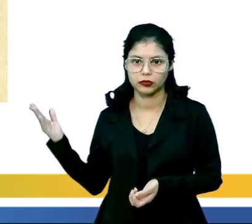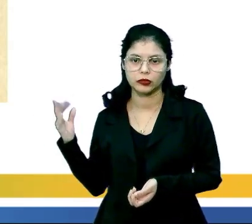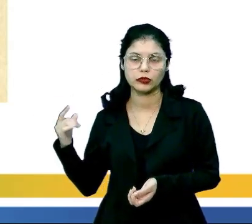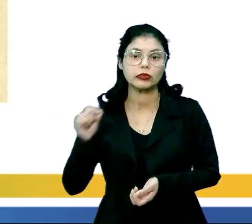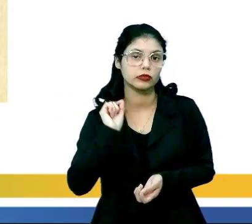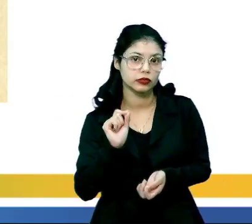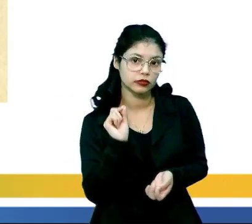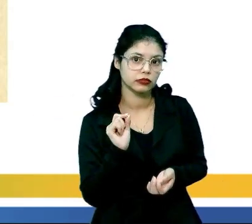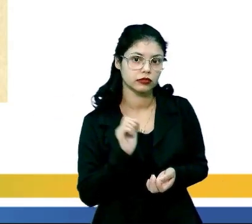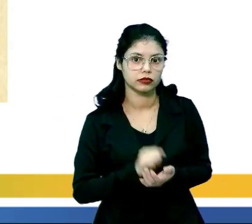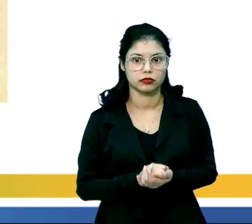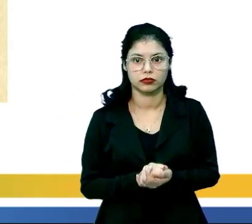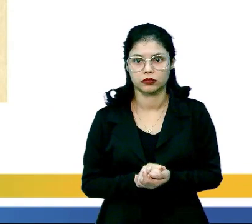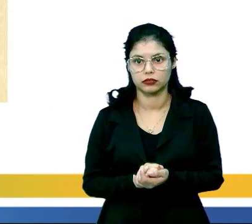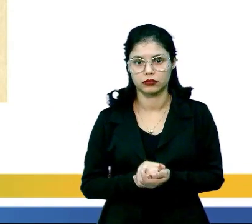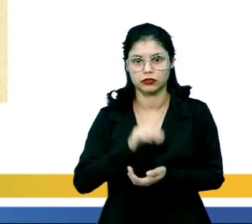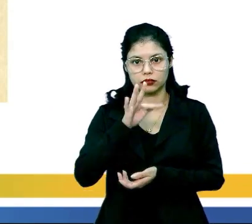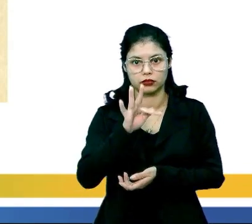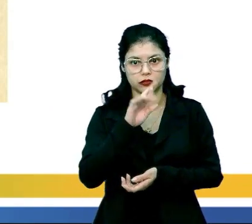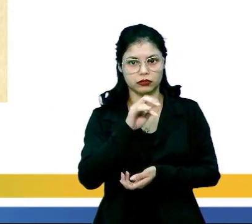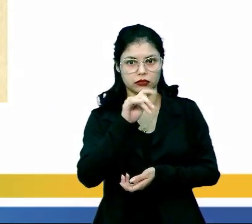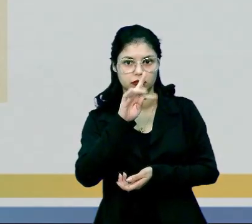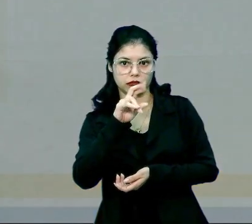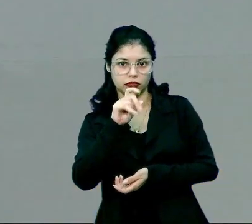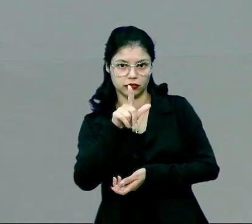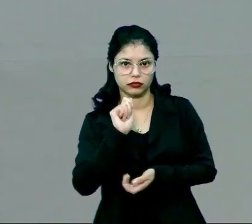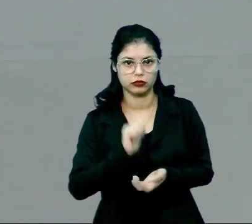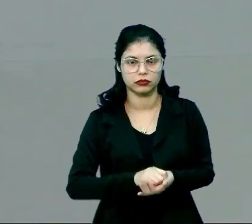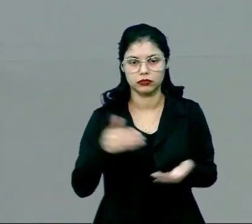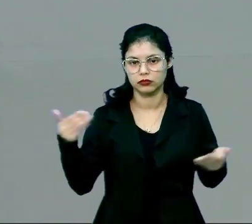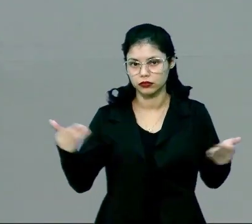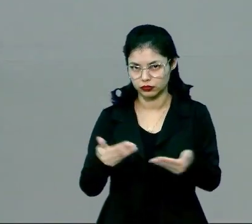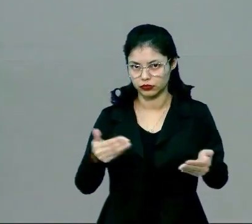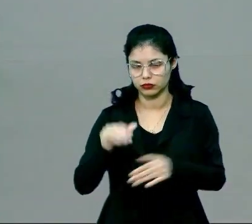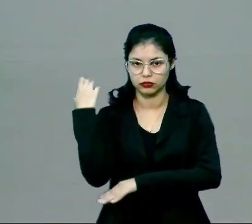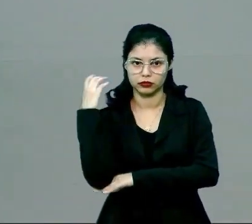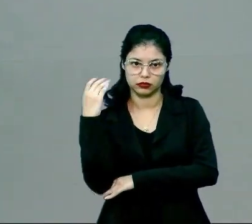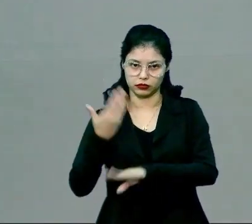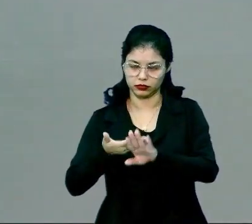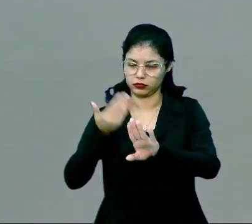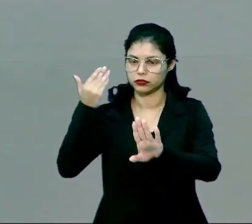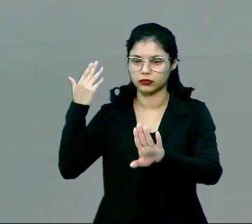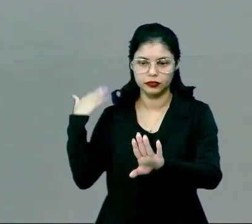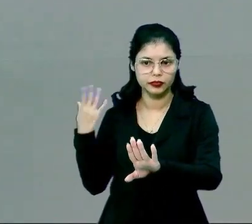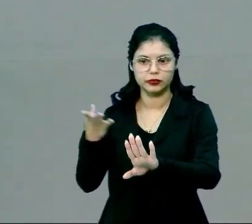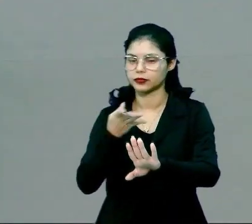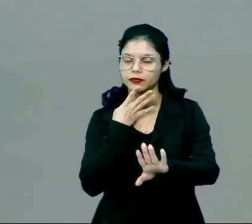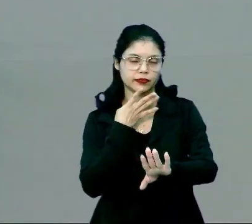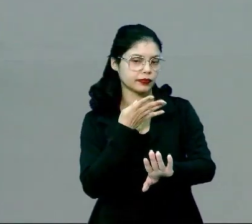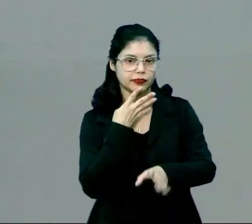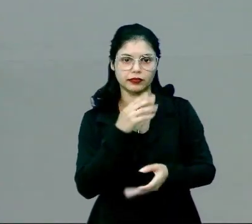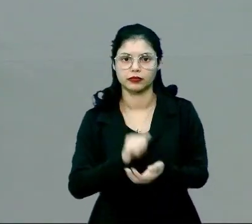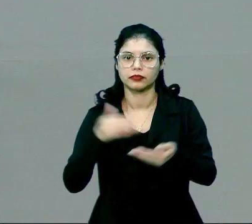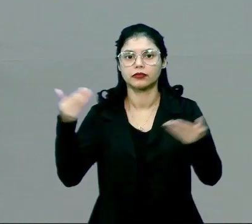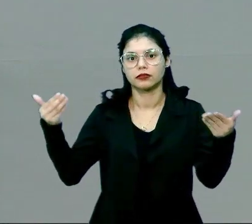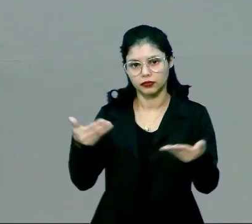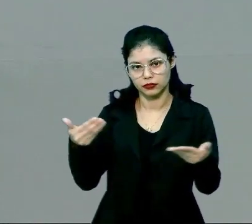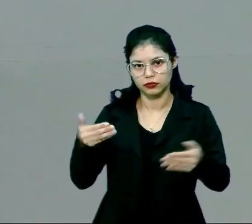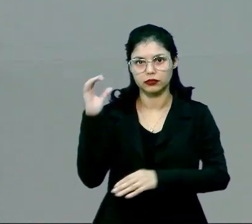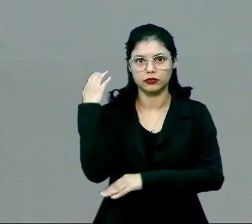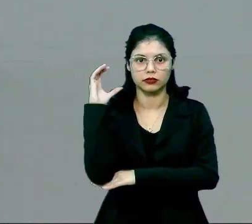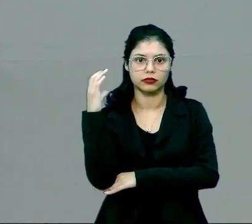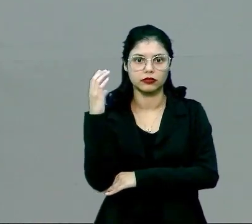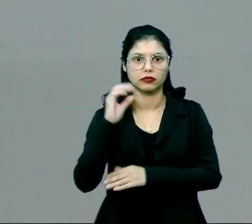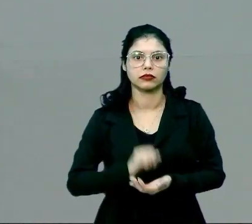foi afetado foi o lobo frontal dele. Hoje, que a ciência antigamente desconhecia, mas que graças a